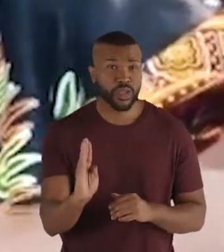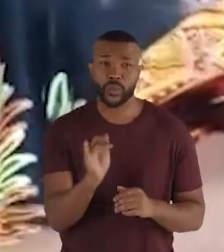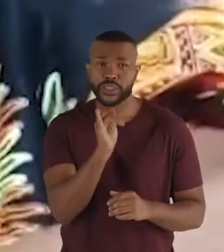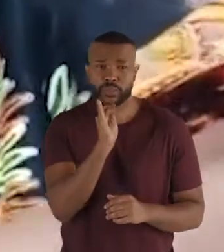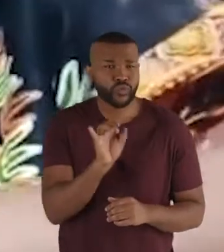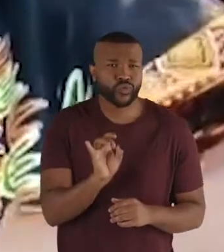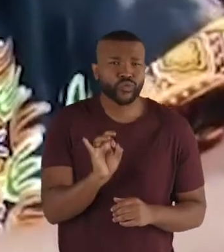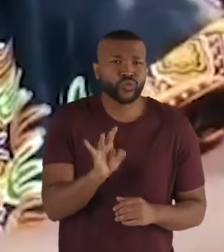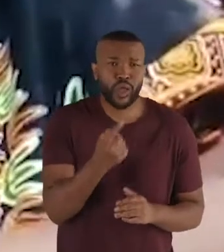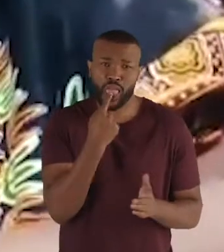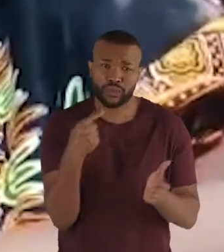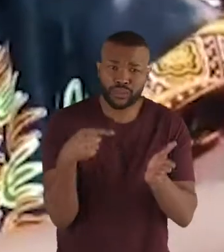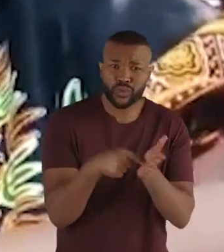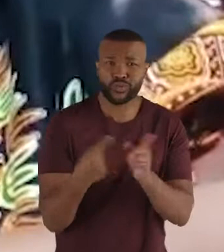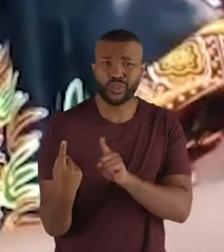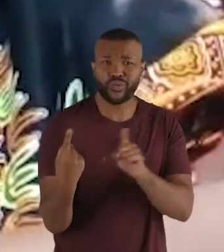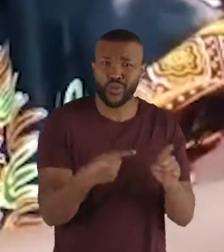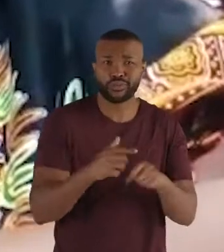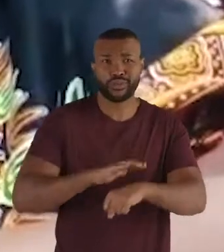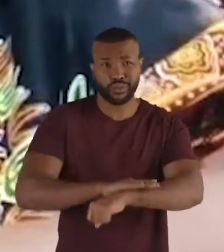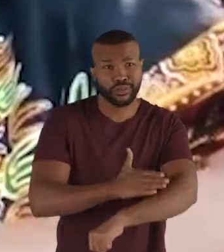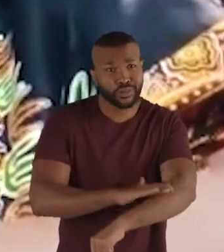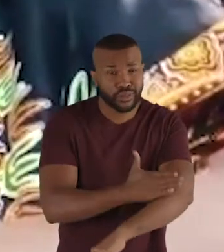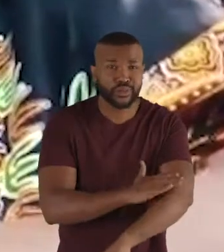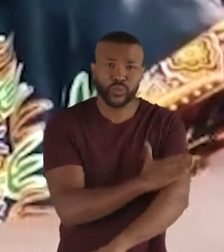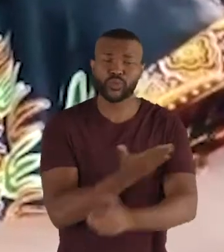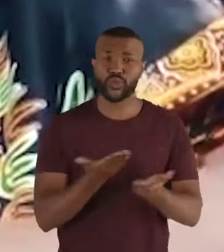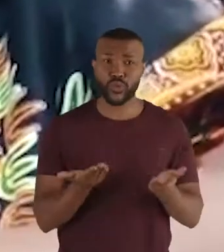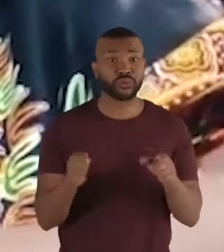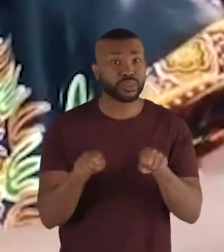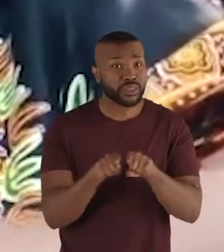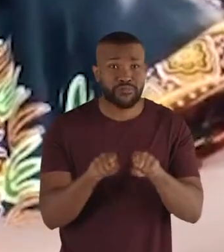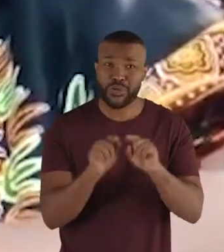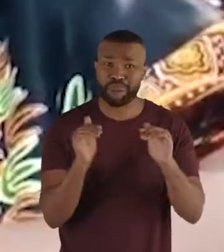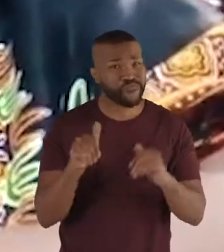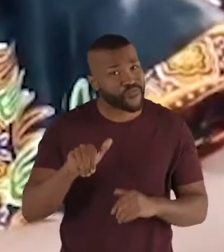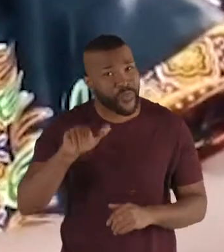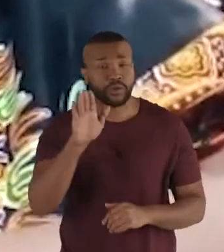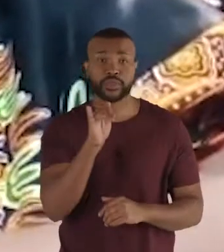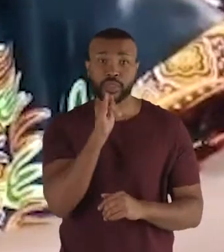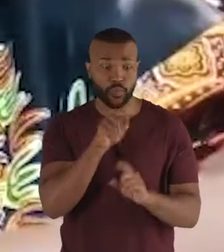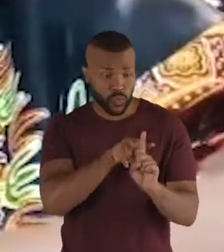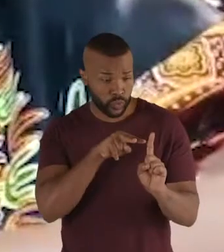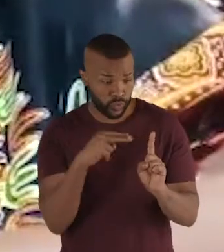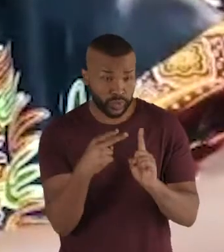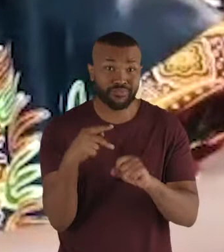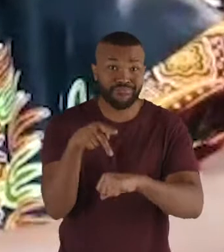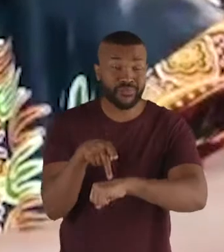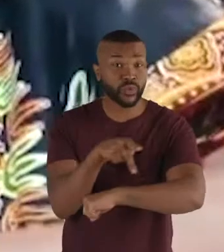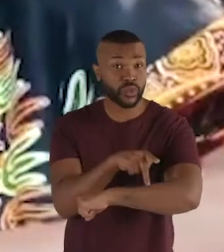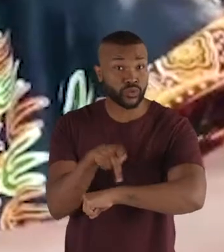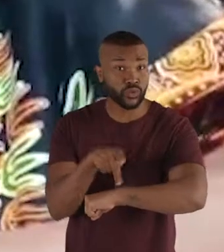se restringem às denúncias contra o racismo. Elas se ampliam, especialmente do ponto de vista